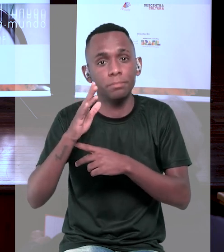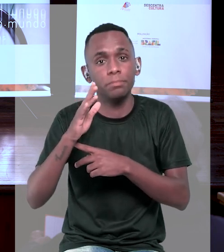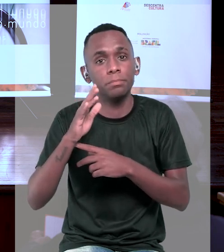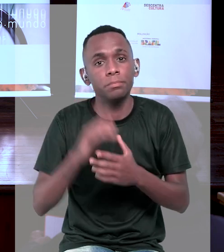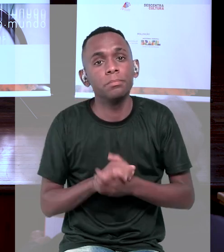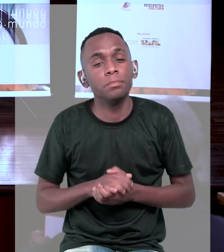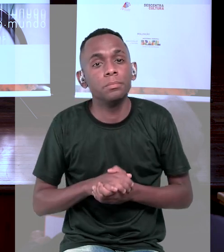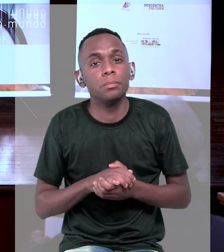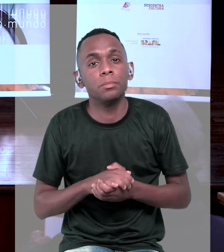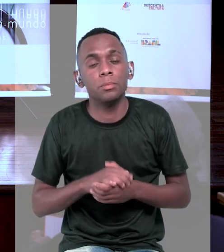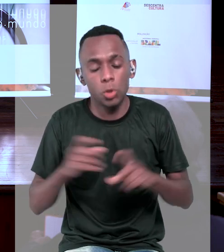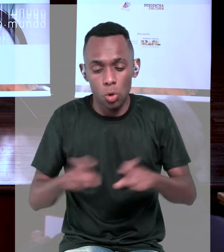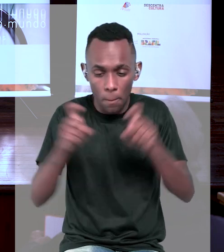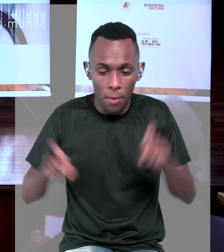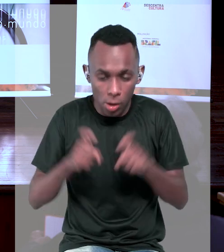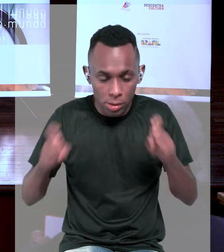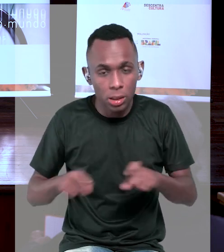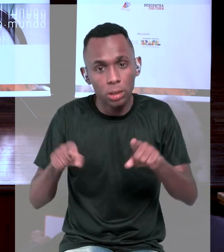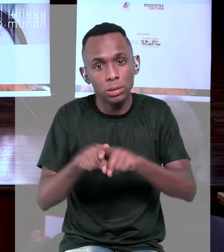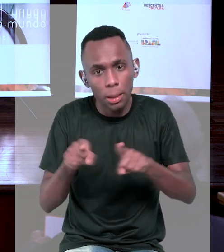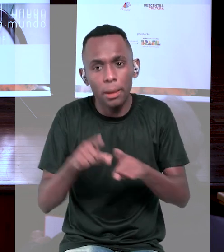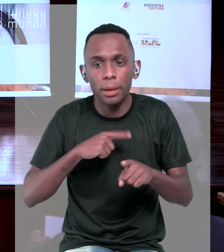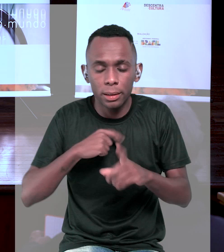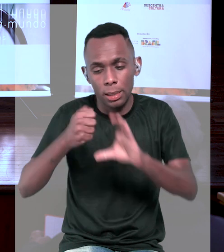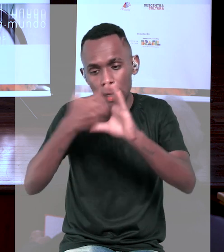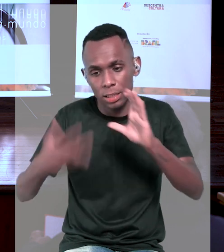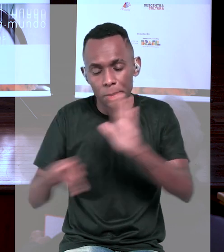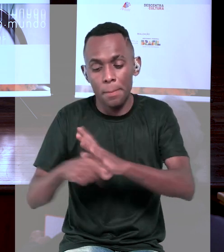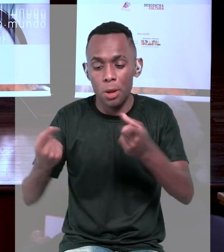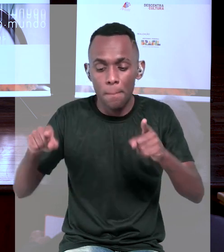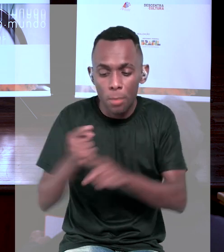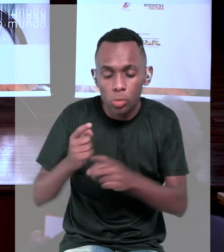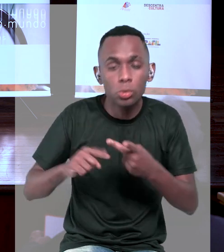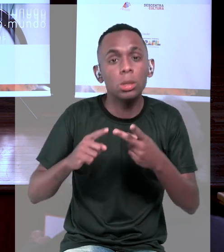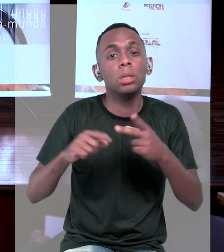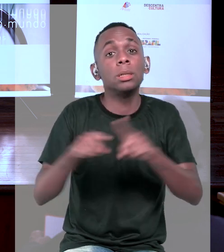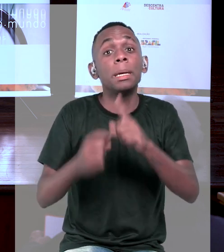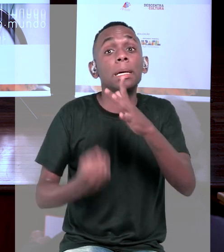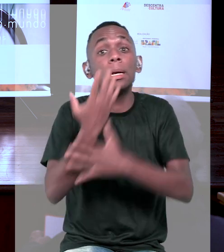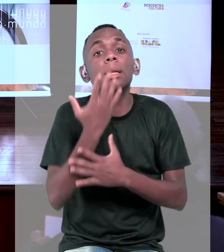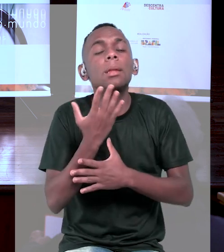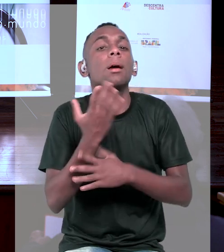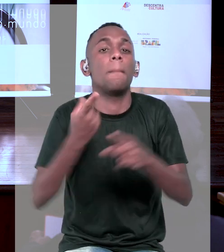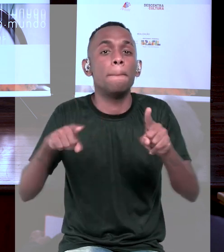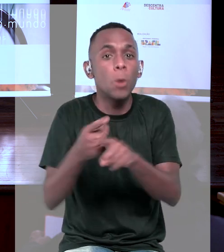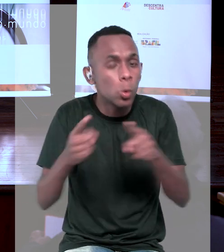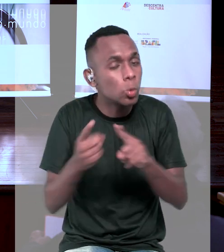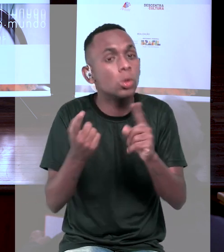Computadores que compõem partituras, computadores que fazem arranjos, computadores que